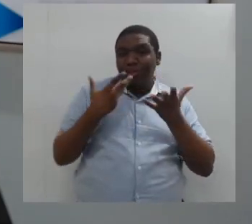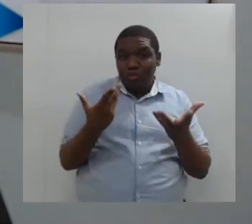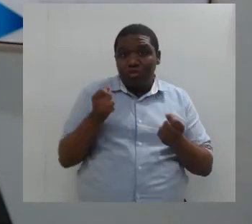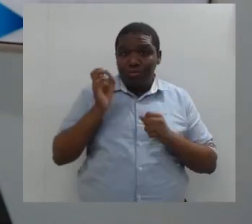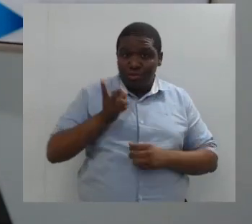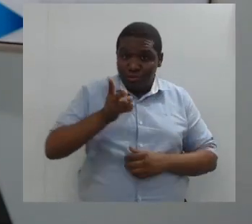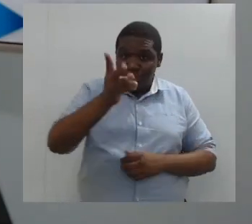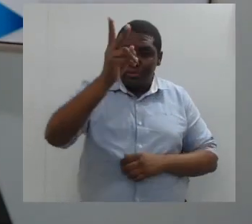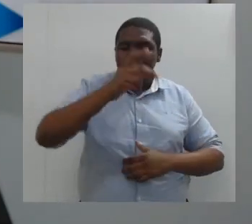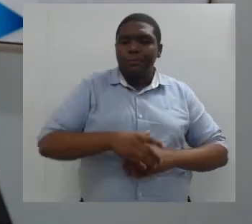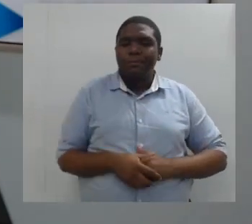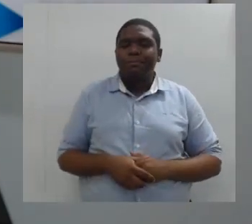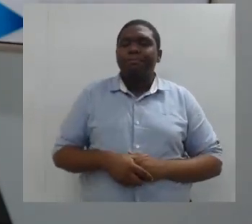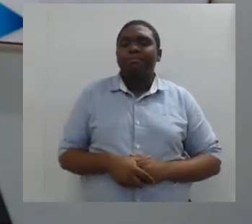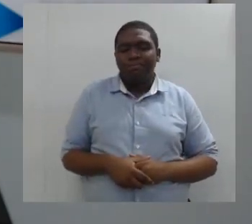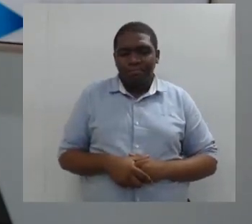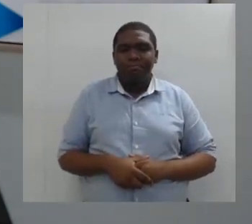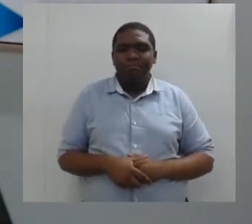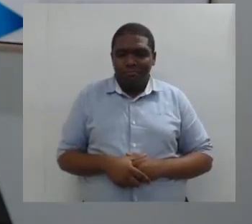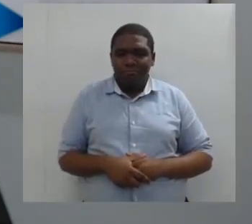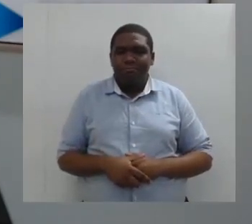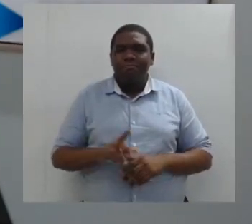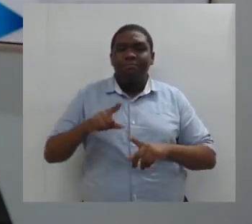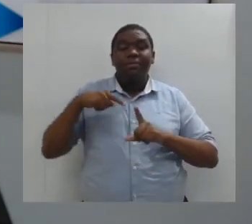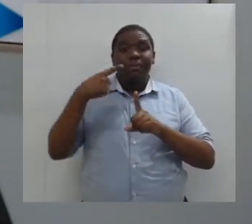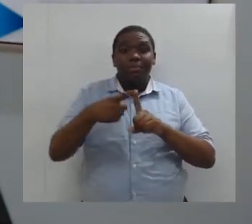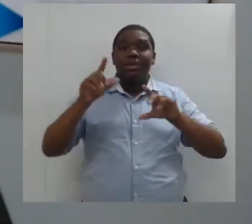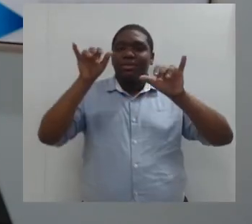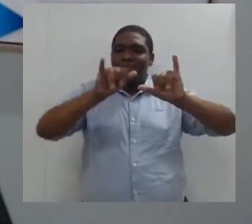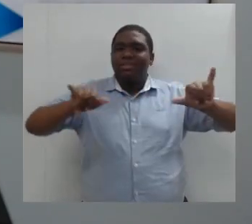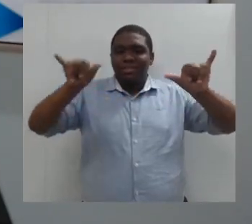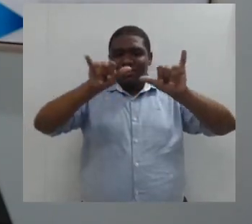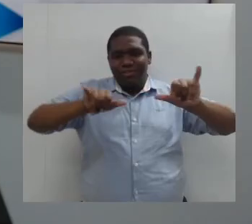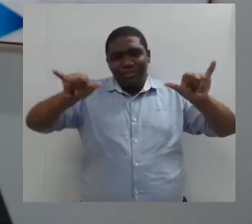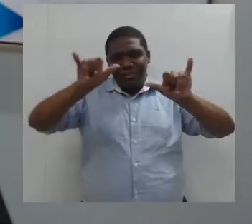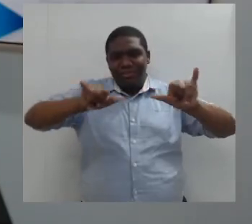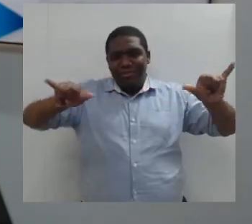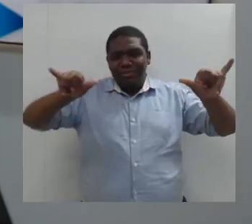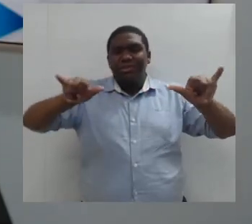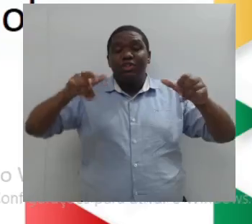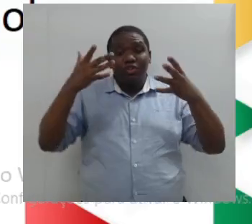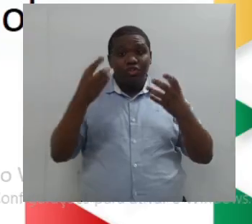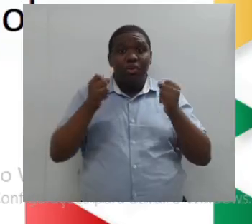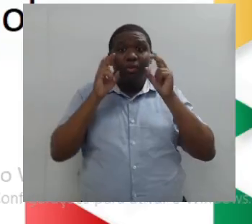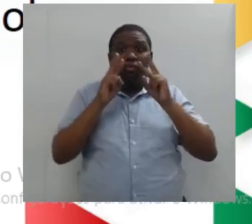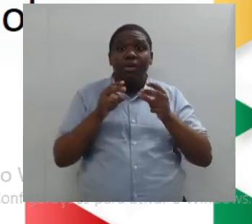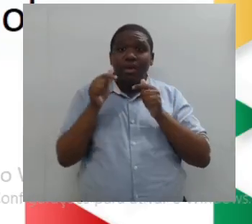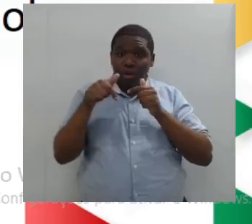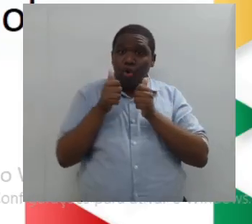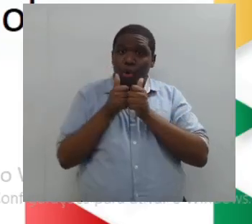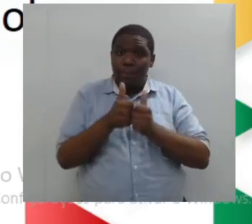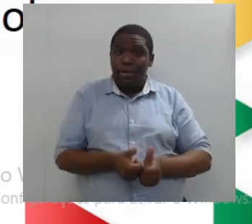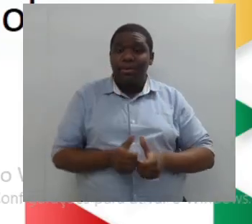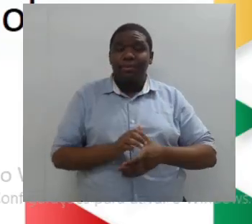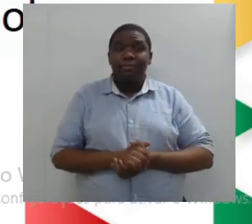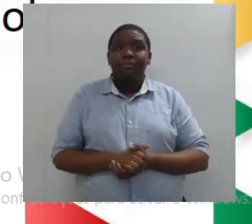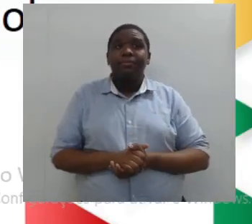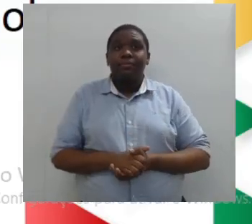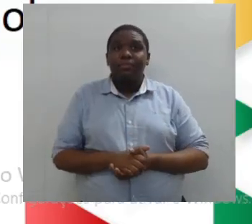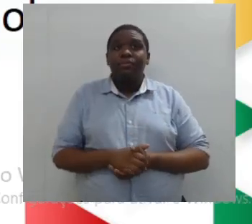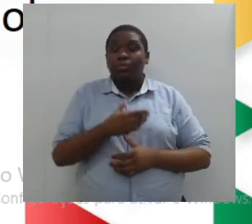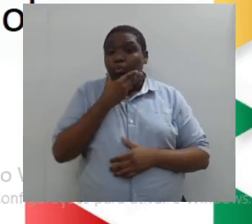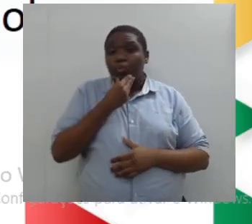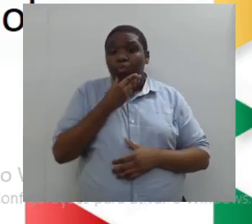adiante, olhando para a tela, mais informações. Vamos lá aqui, vamos acompanhar comigo. Baha'u'lláh